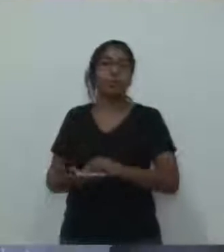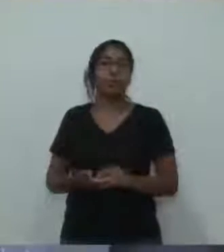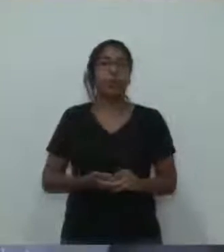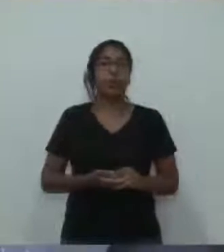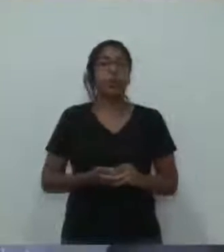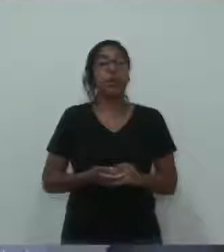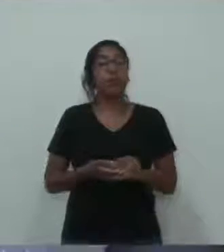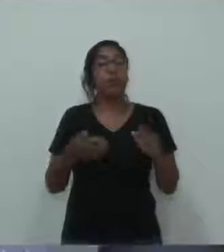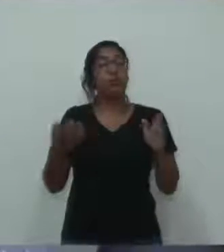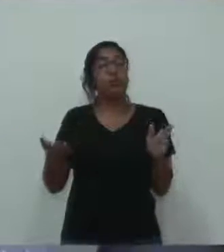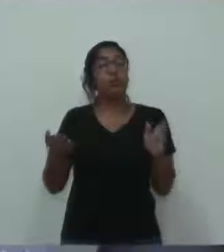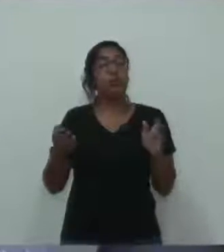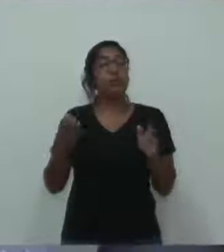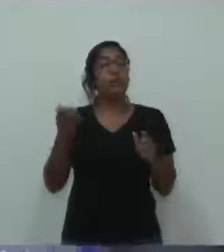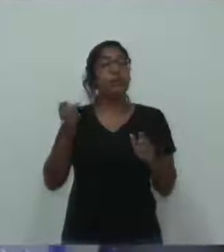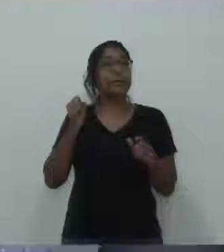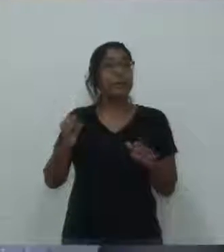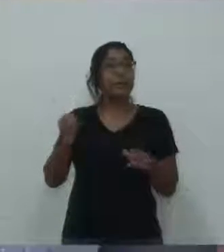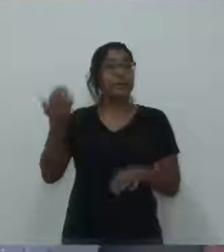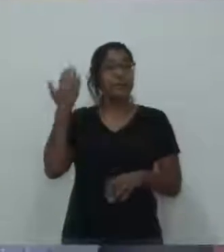mais